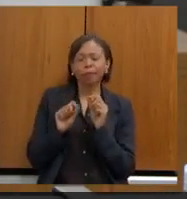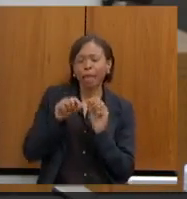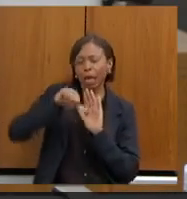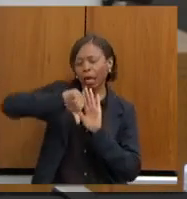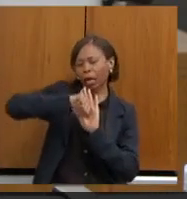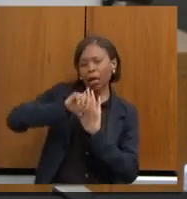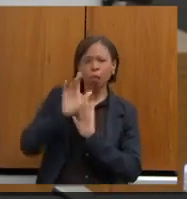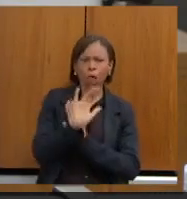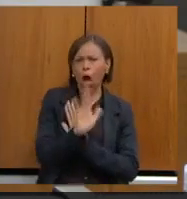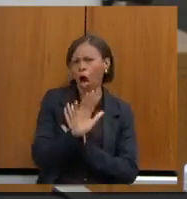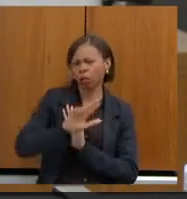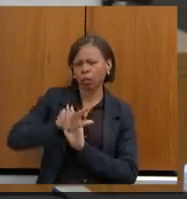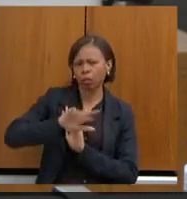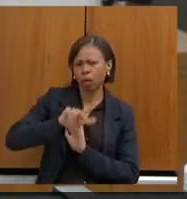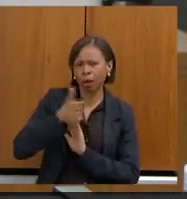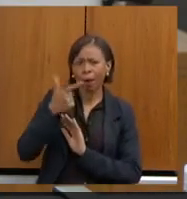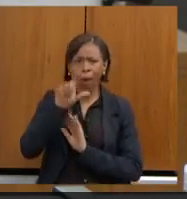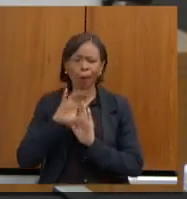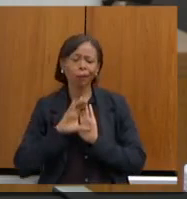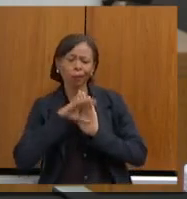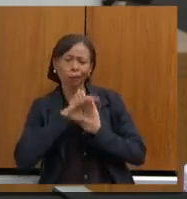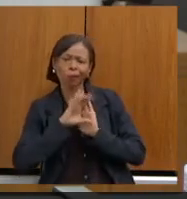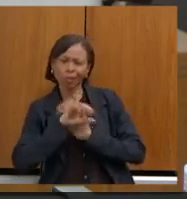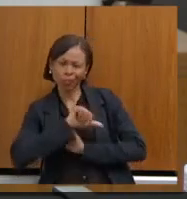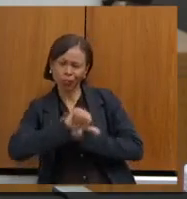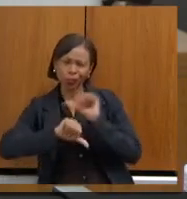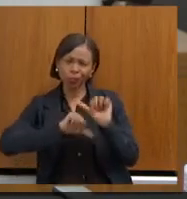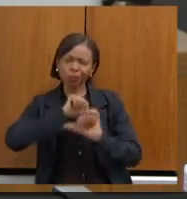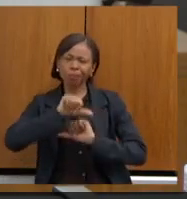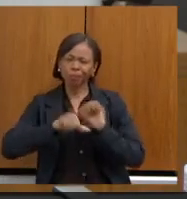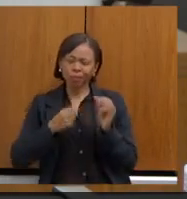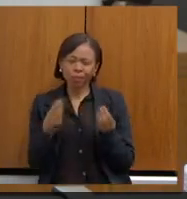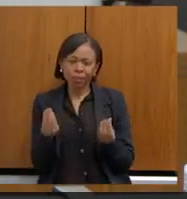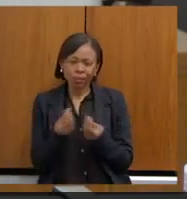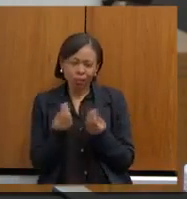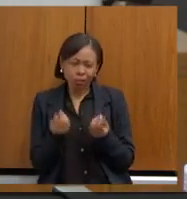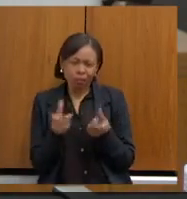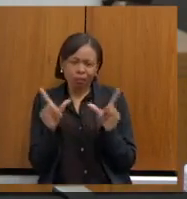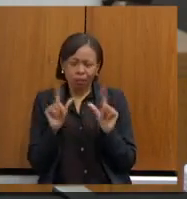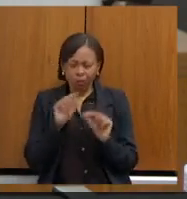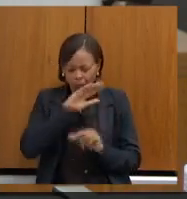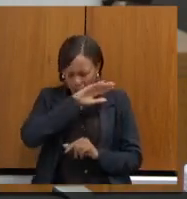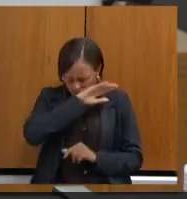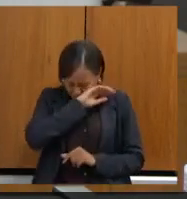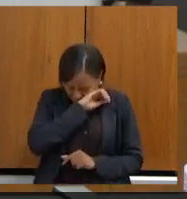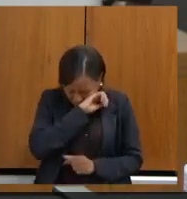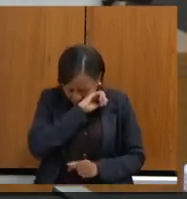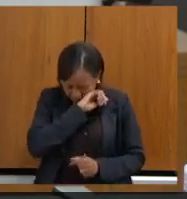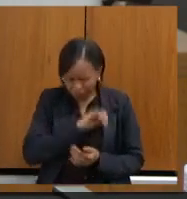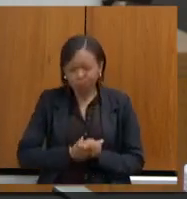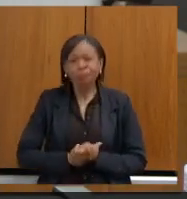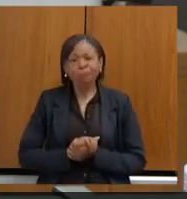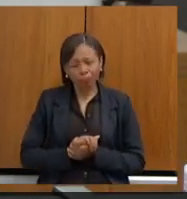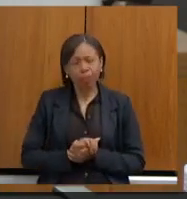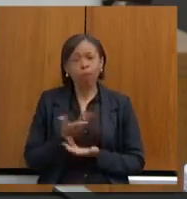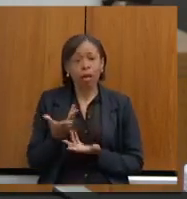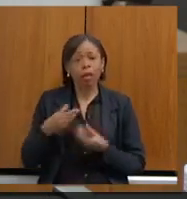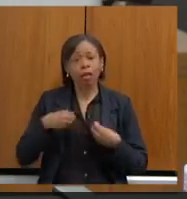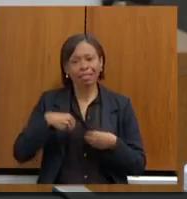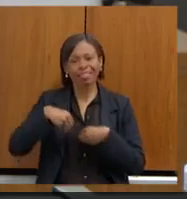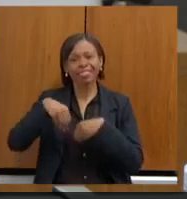tirar a alçada do socioeducativo do âmbito da Segurança Pública para levar para uma área de assistência social para uma área de educação